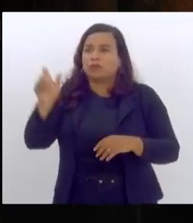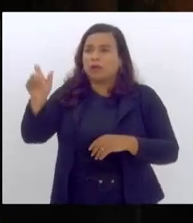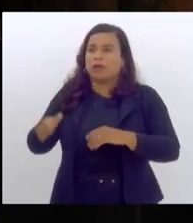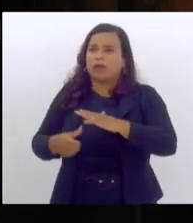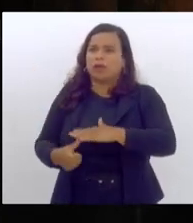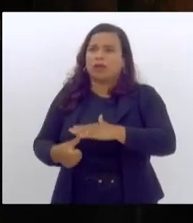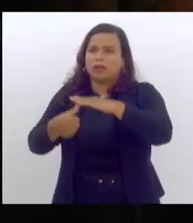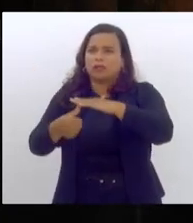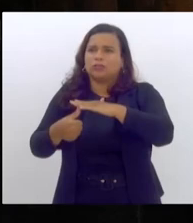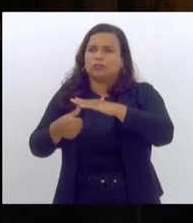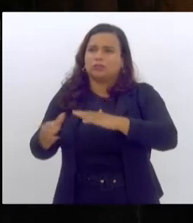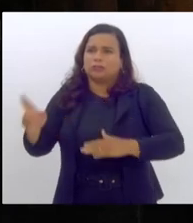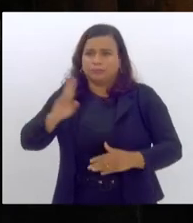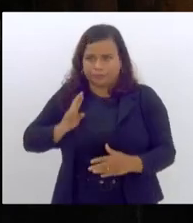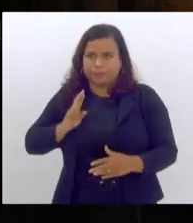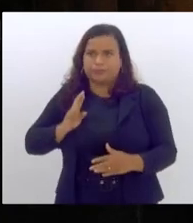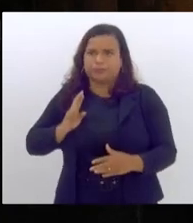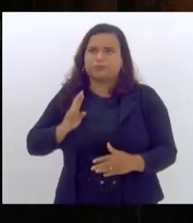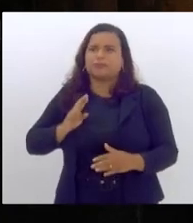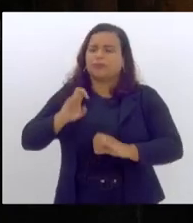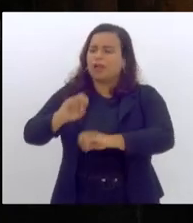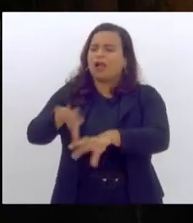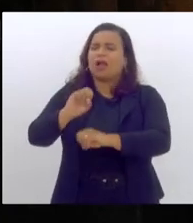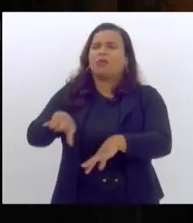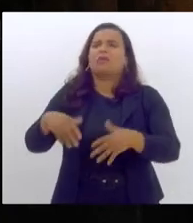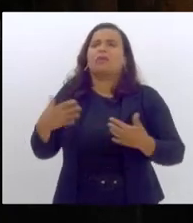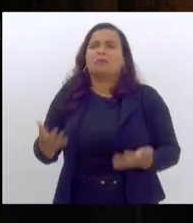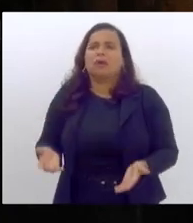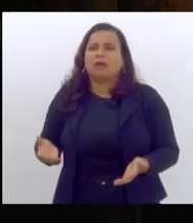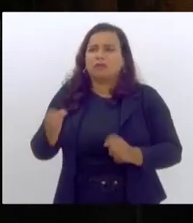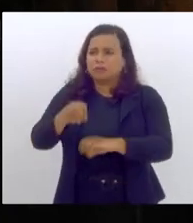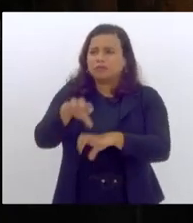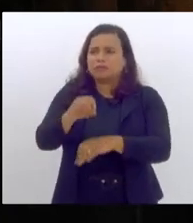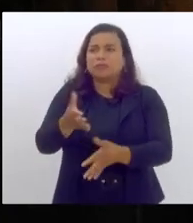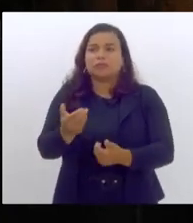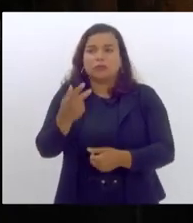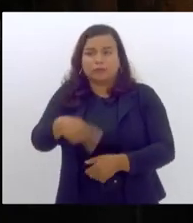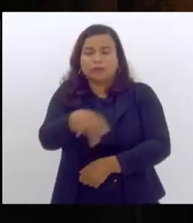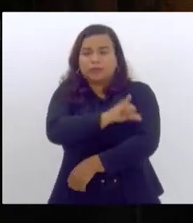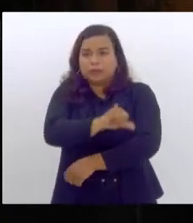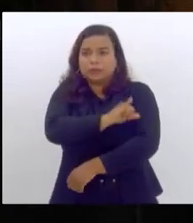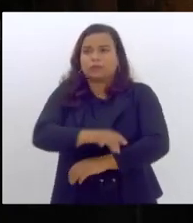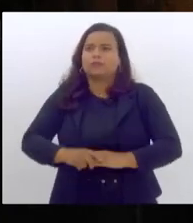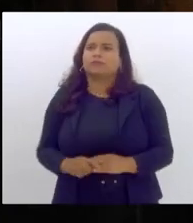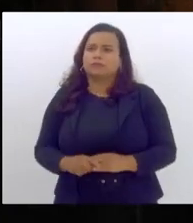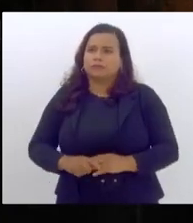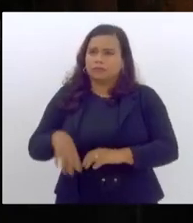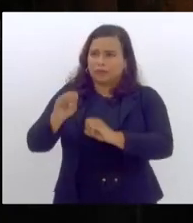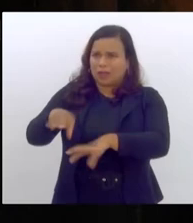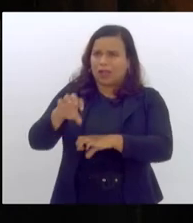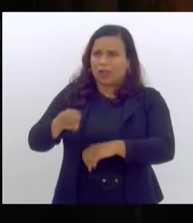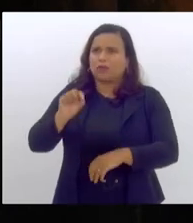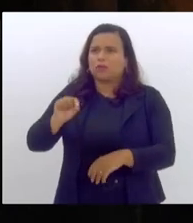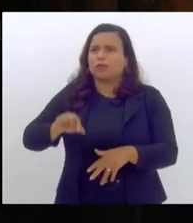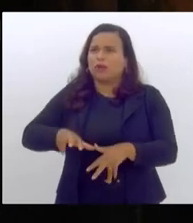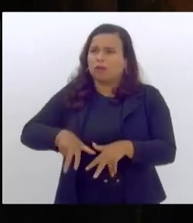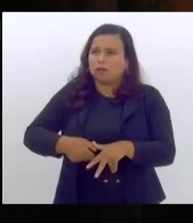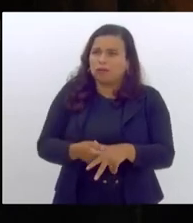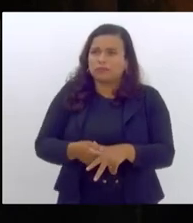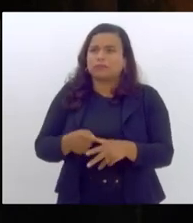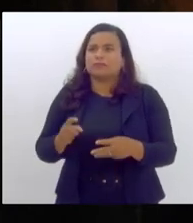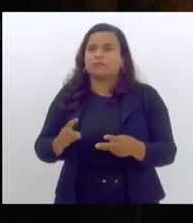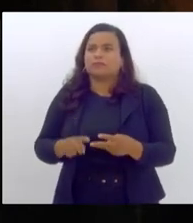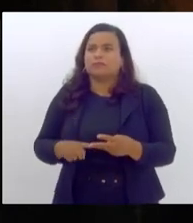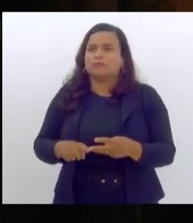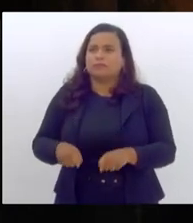aula que esse cara teria a dar para o jovem do Rio de Janeiro Seria uma aula de corrupção? Seria uma aula de quebrar